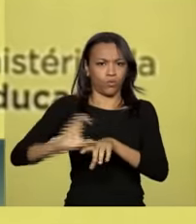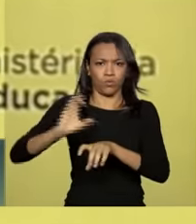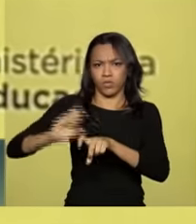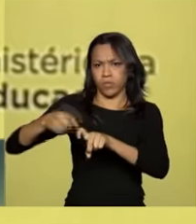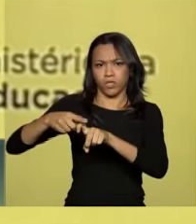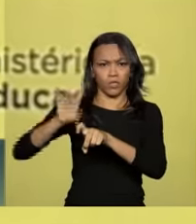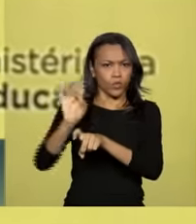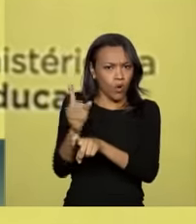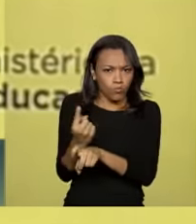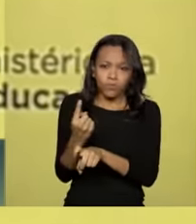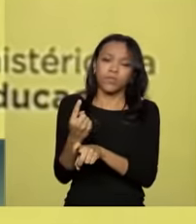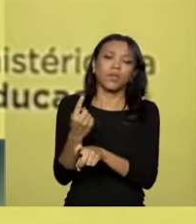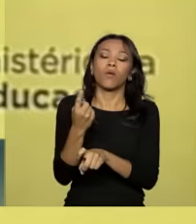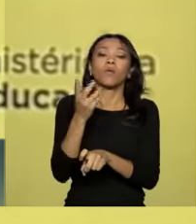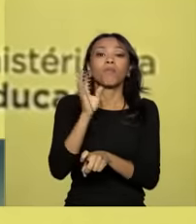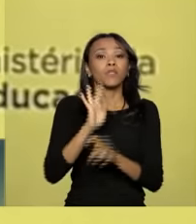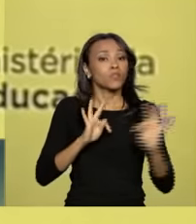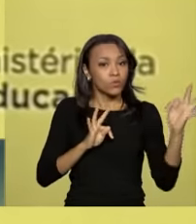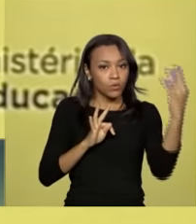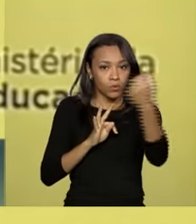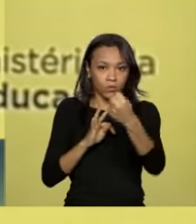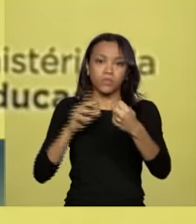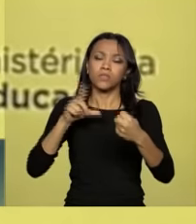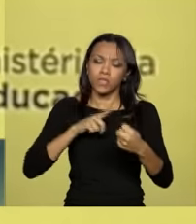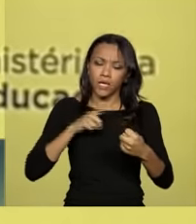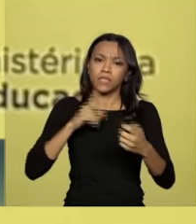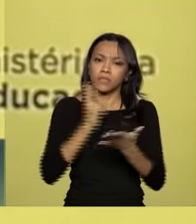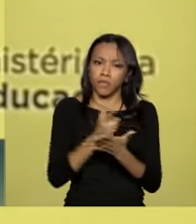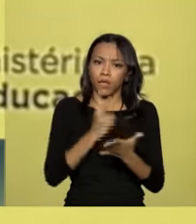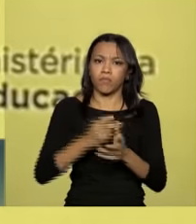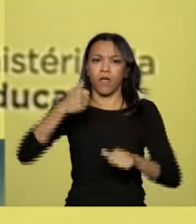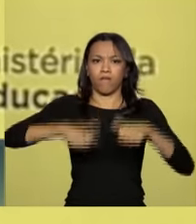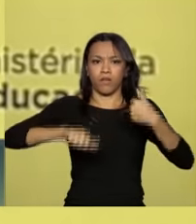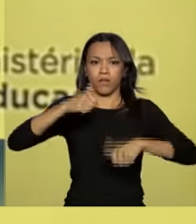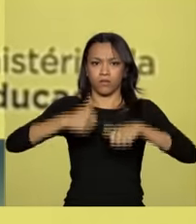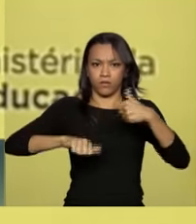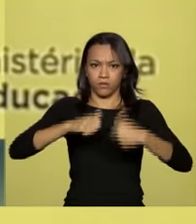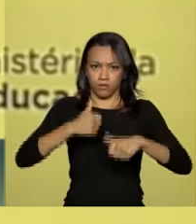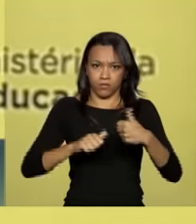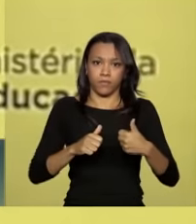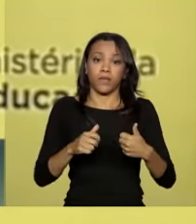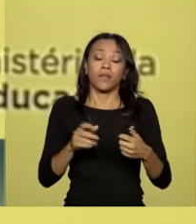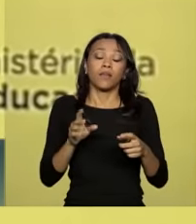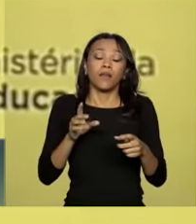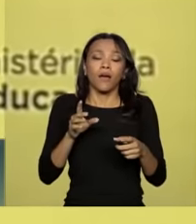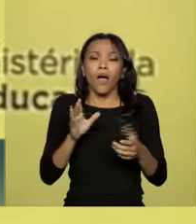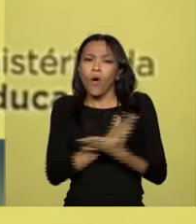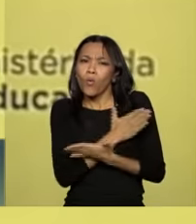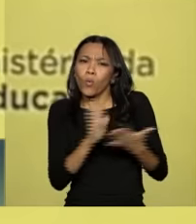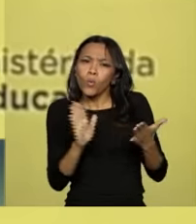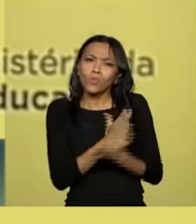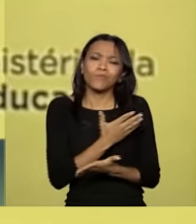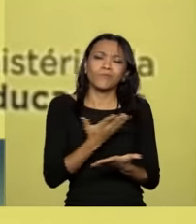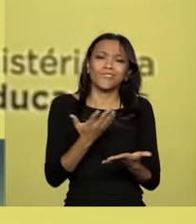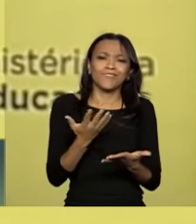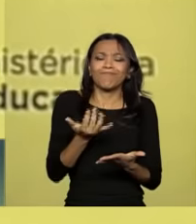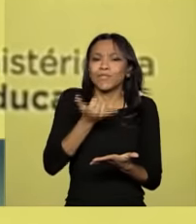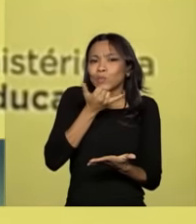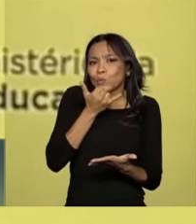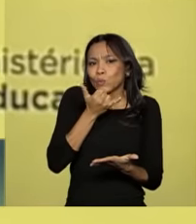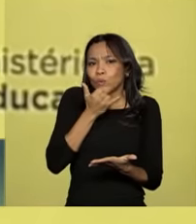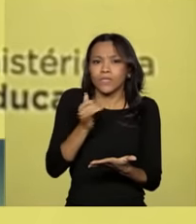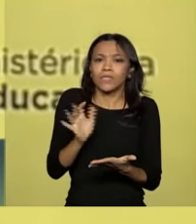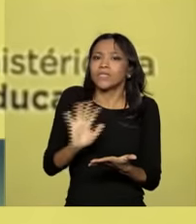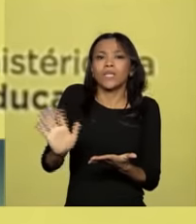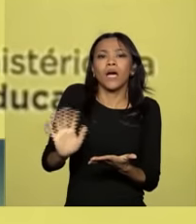eles passam periodicamente por avaliações. Em alguns casos, eles podem ser dispensados